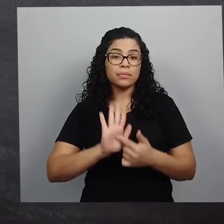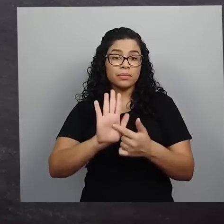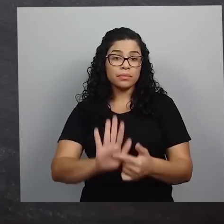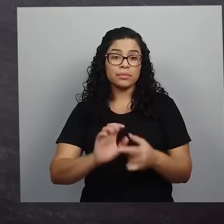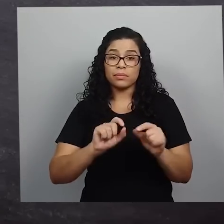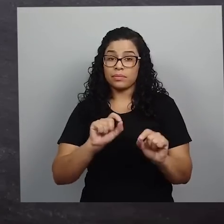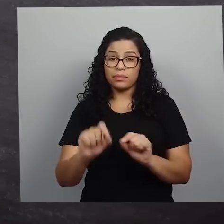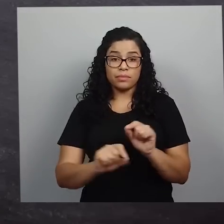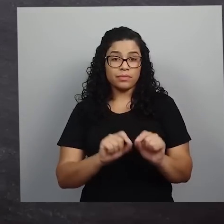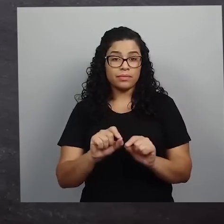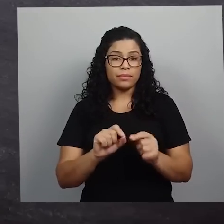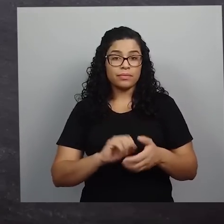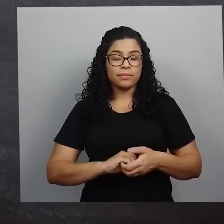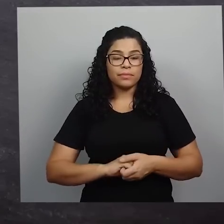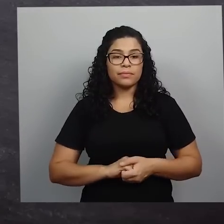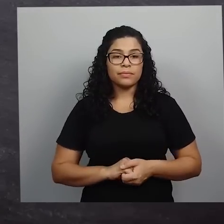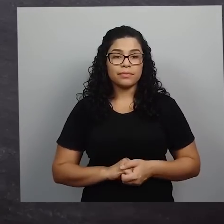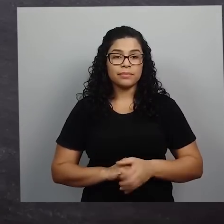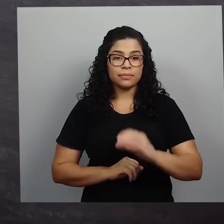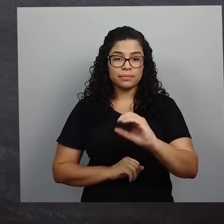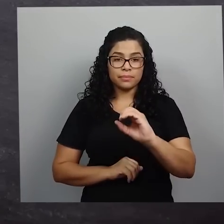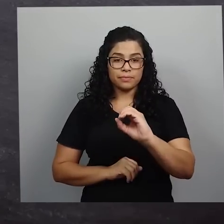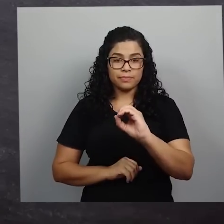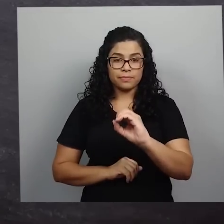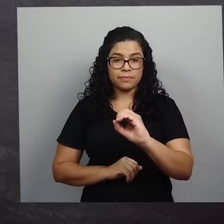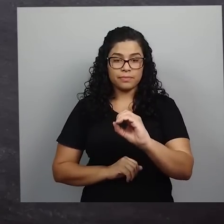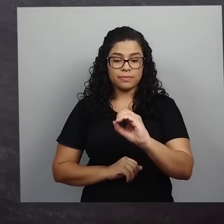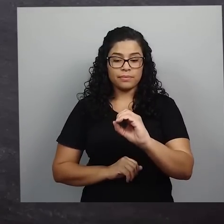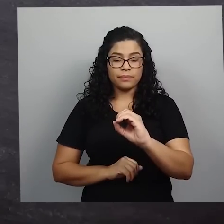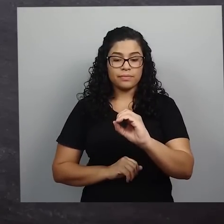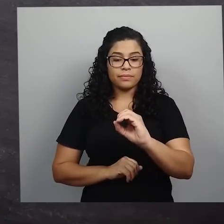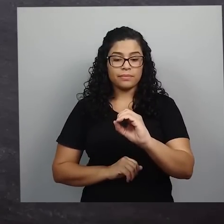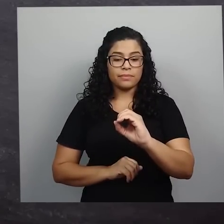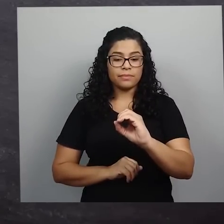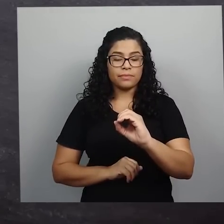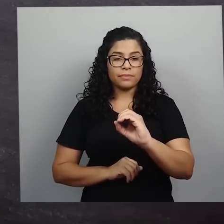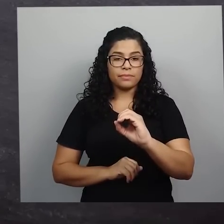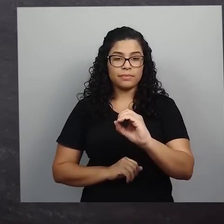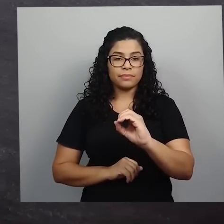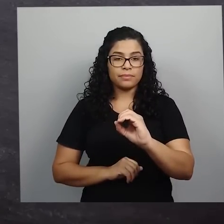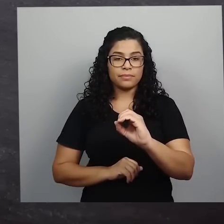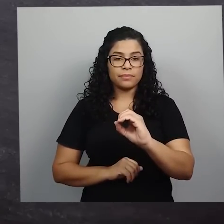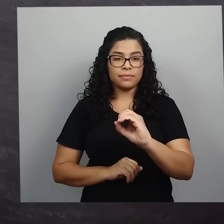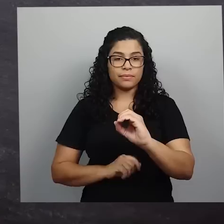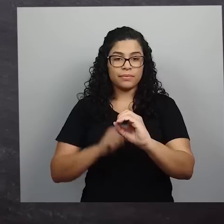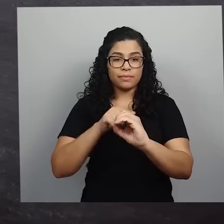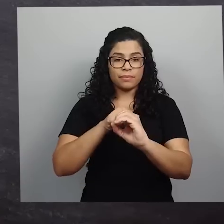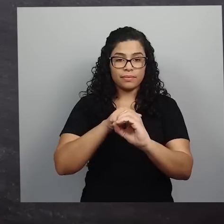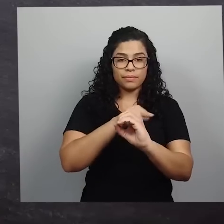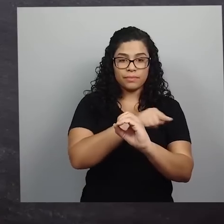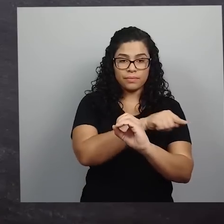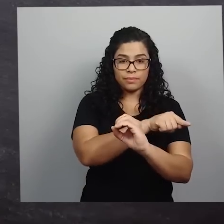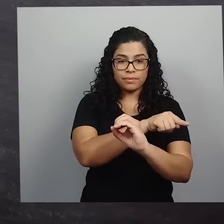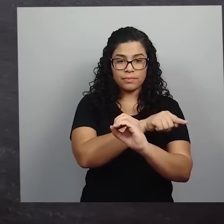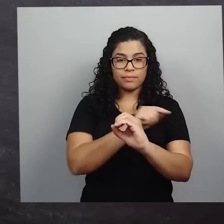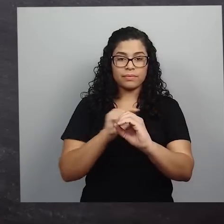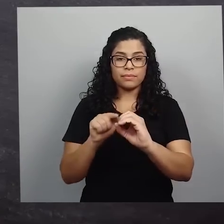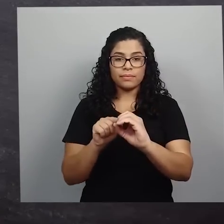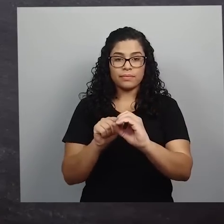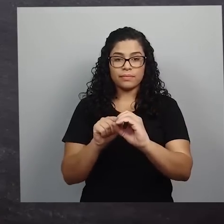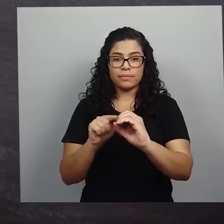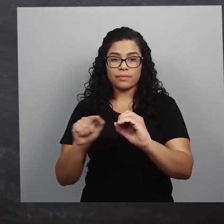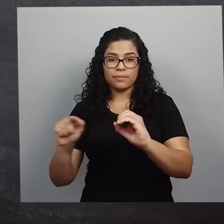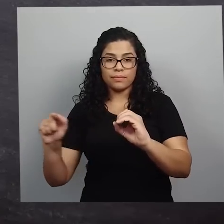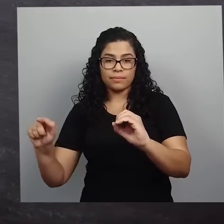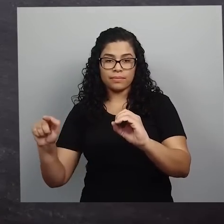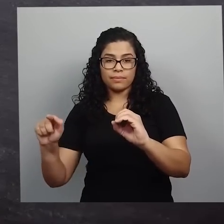mostrando o número 0 aqui, grudando as duas réguas. A original, que era do